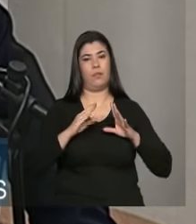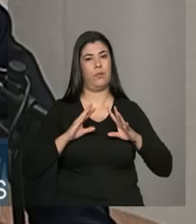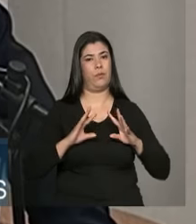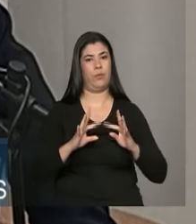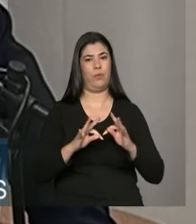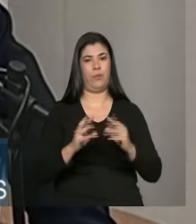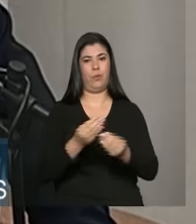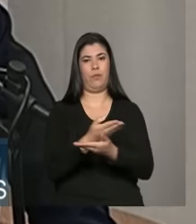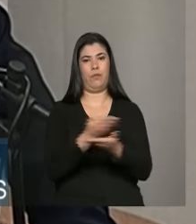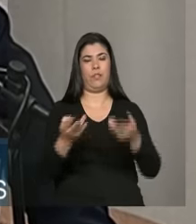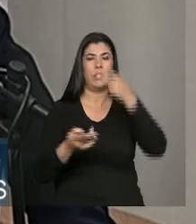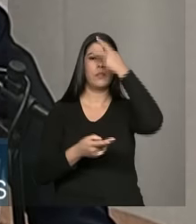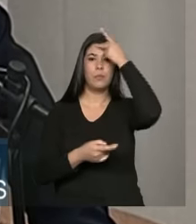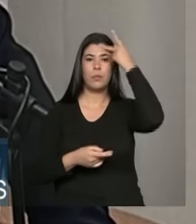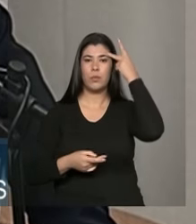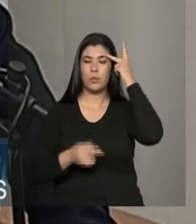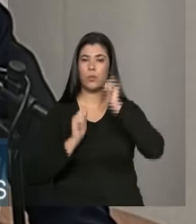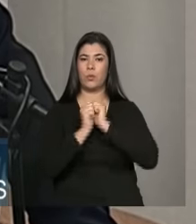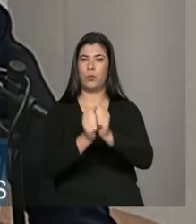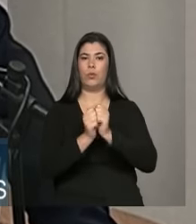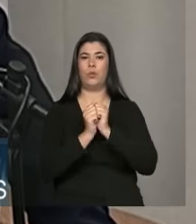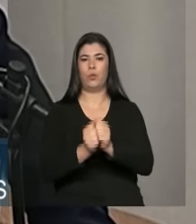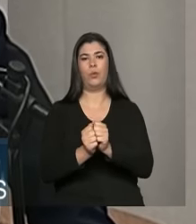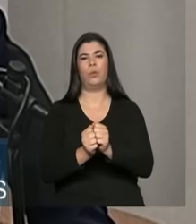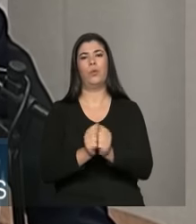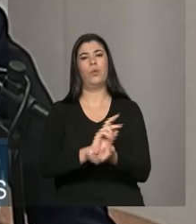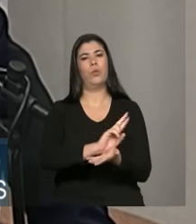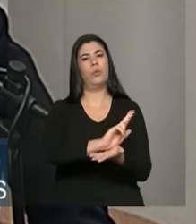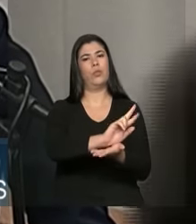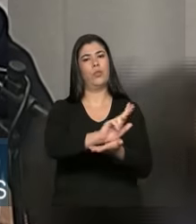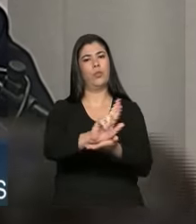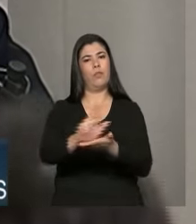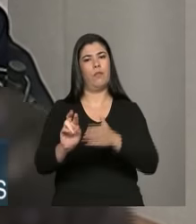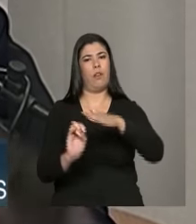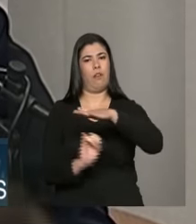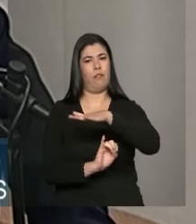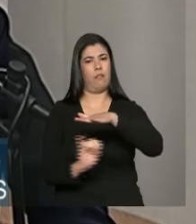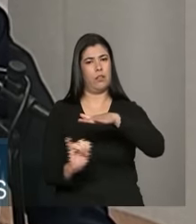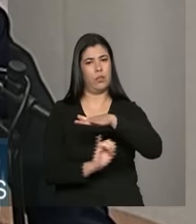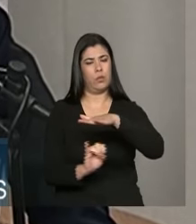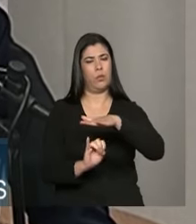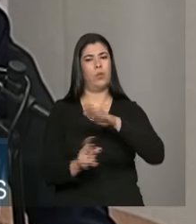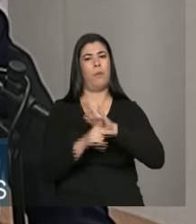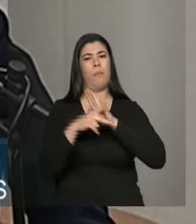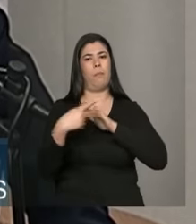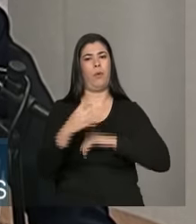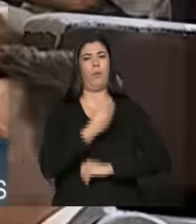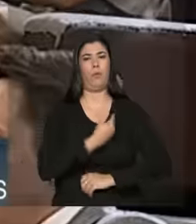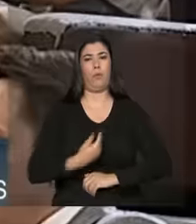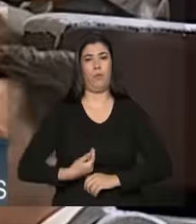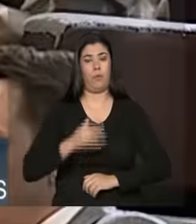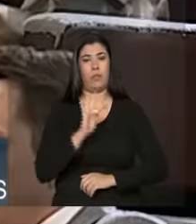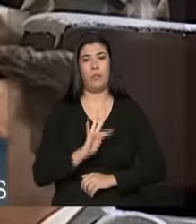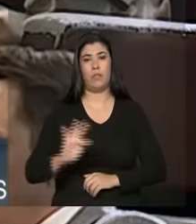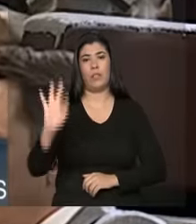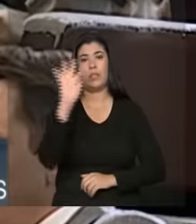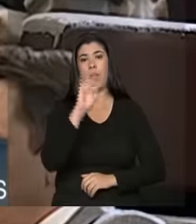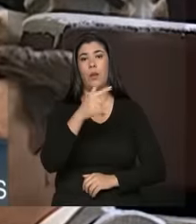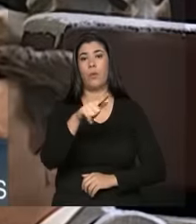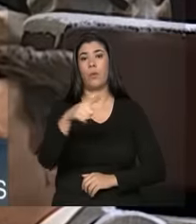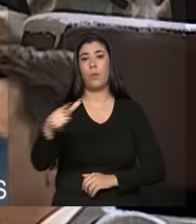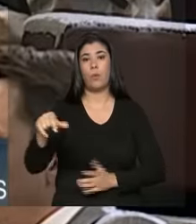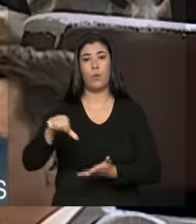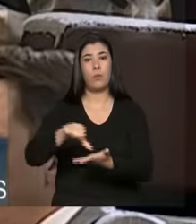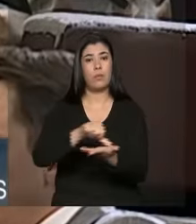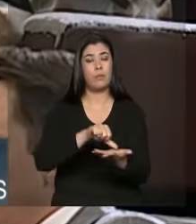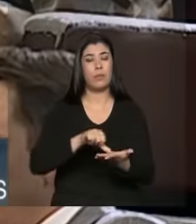as pessoas a todas as instituições né seja do governo federal seja de outros níveis